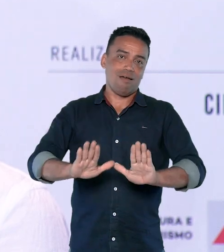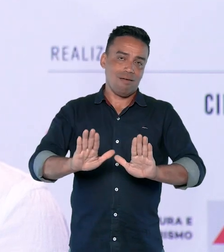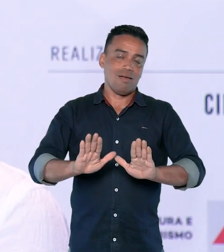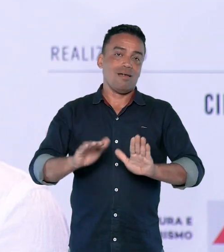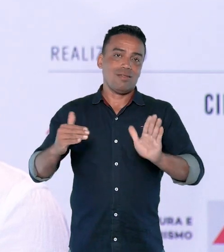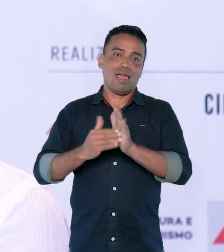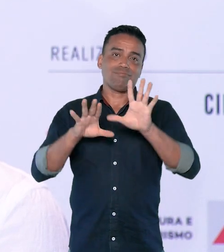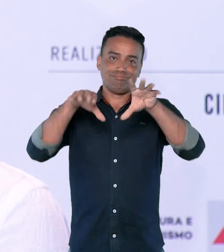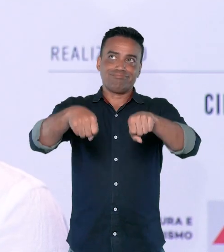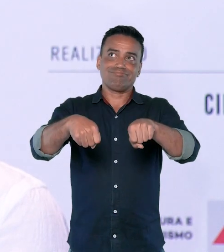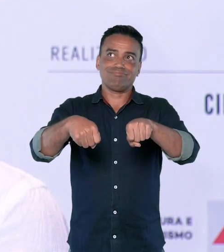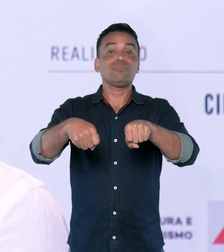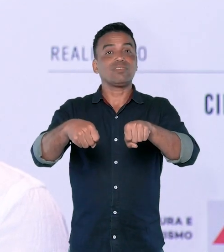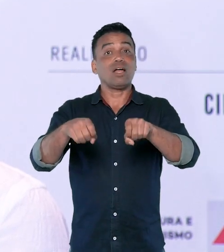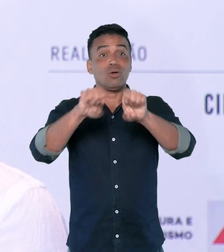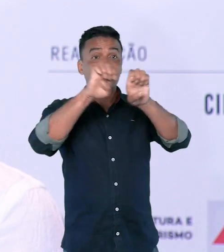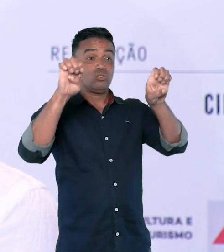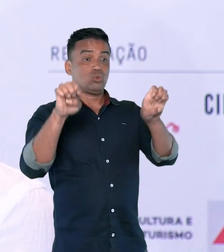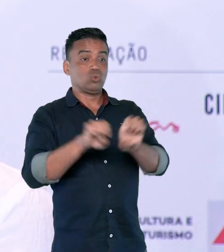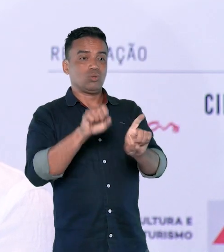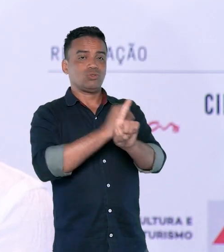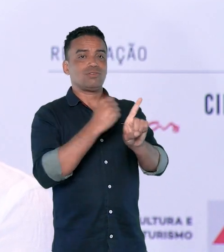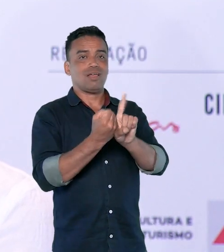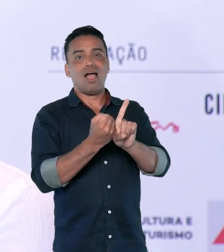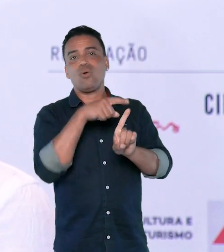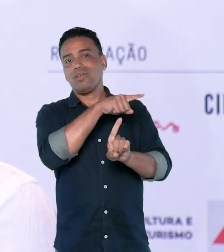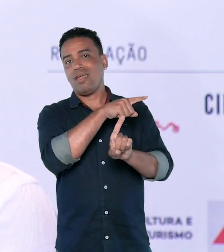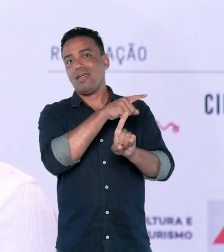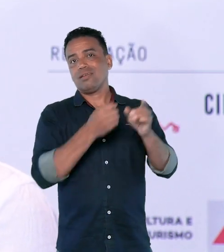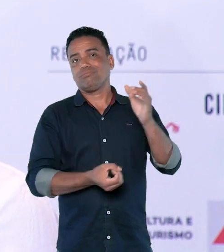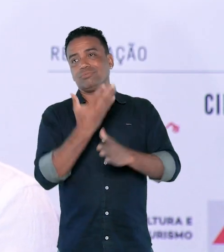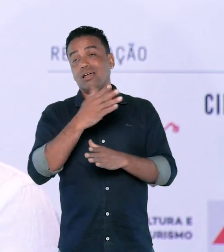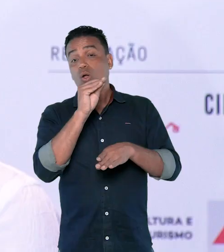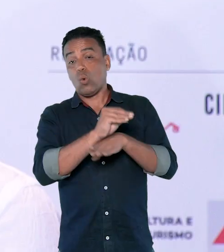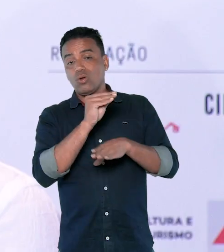a estrutura social em que ele vive, né? Então, ele tem que cuidar da